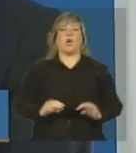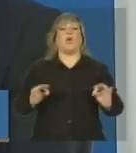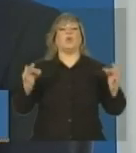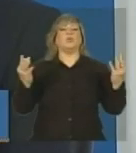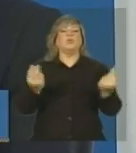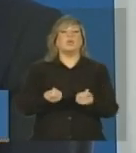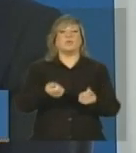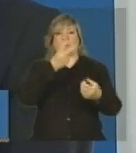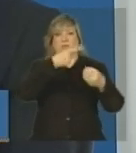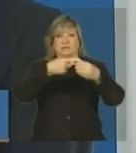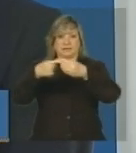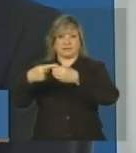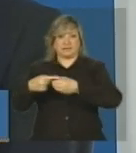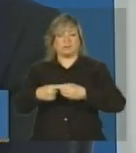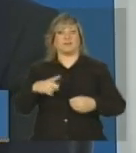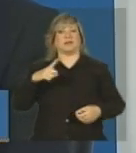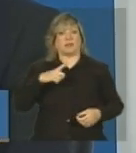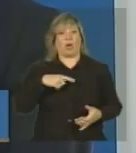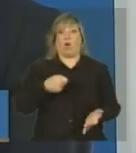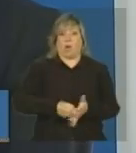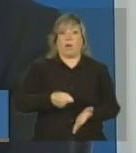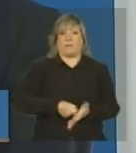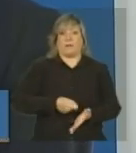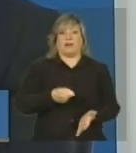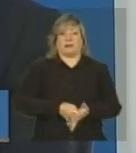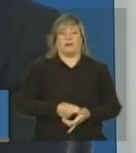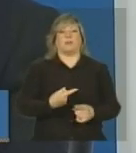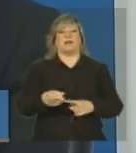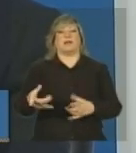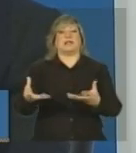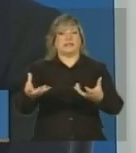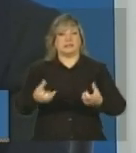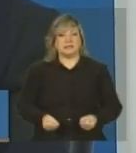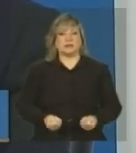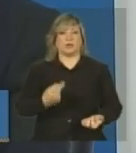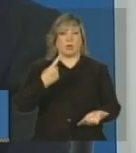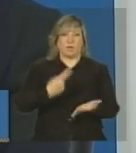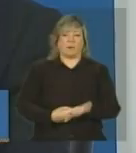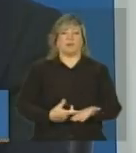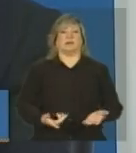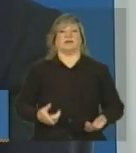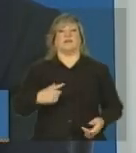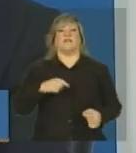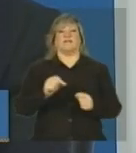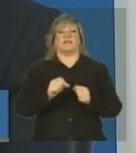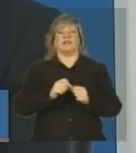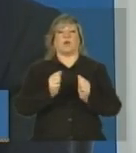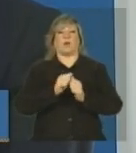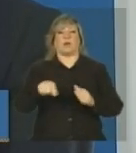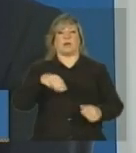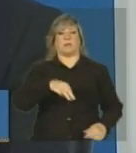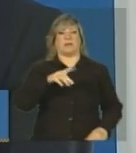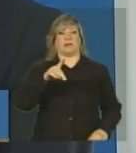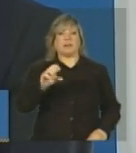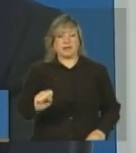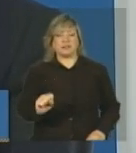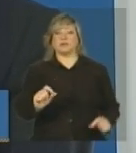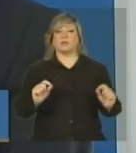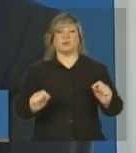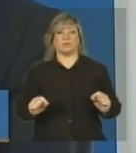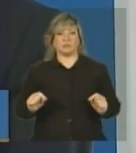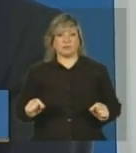Todos os municípios contam, é obrigatório pela adesão, pelo compromisso de adesão que os municípios fizeram com o MDS,